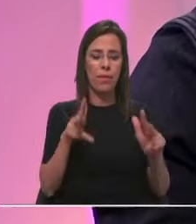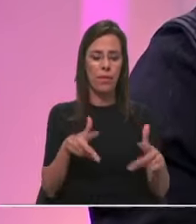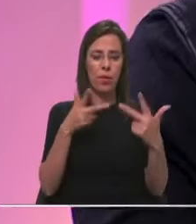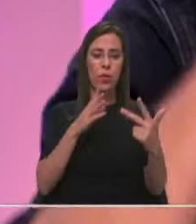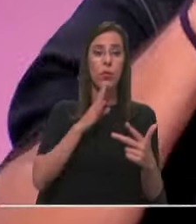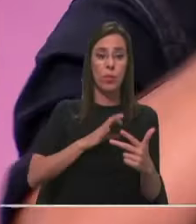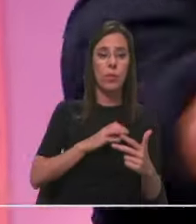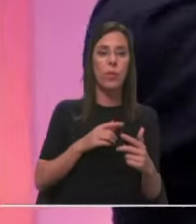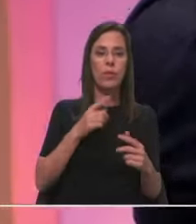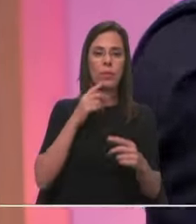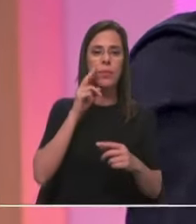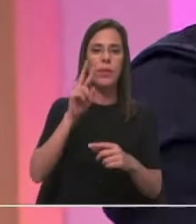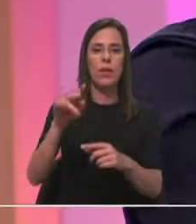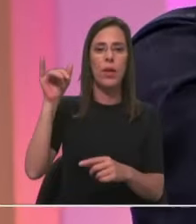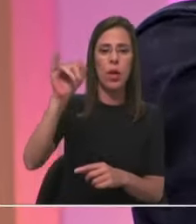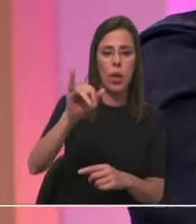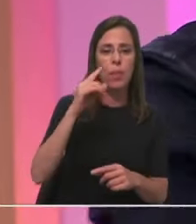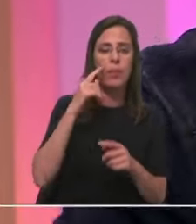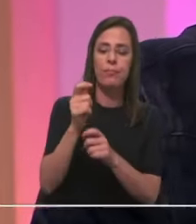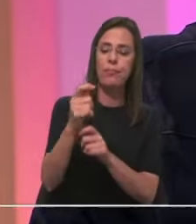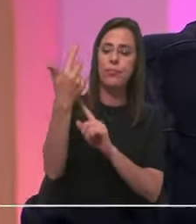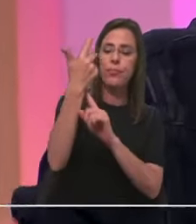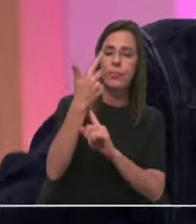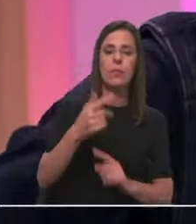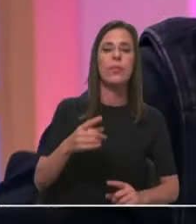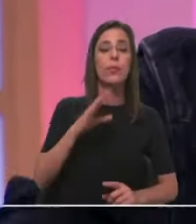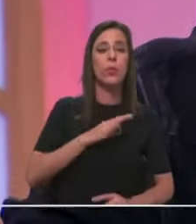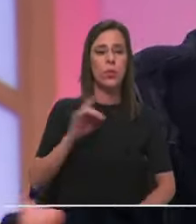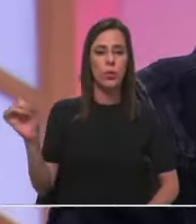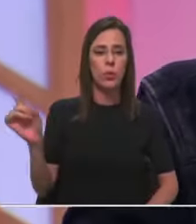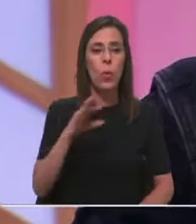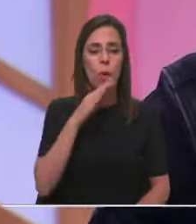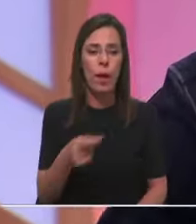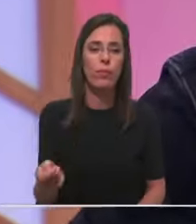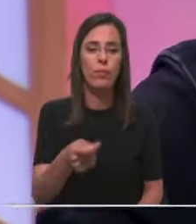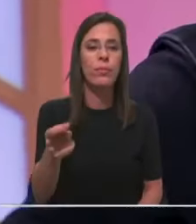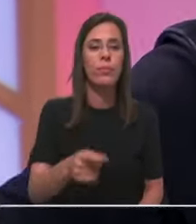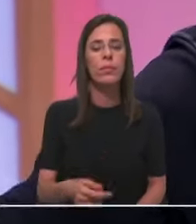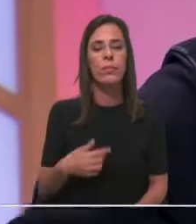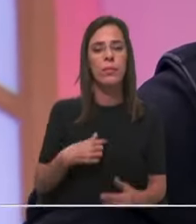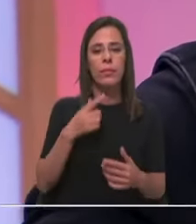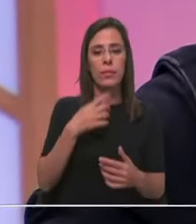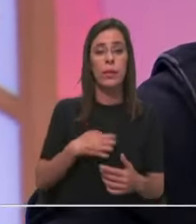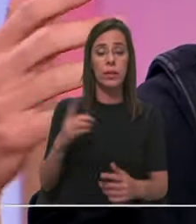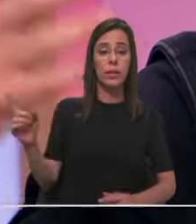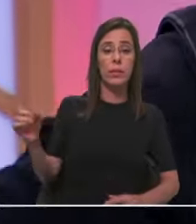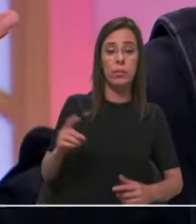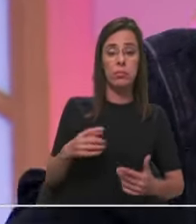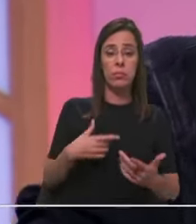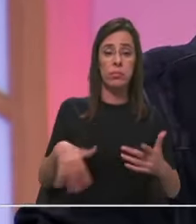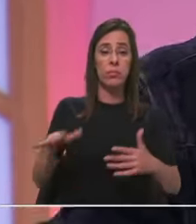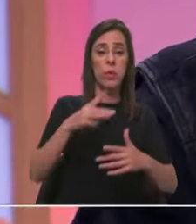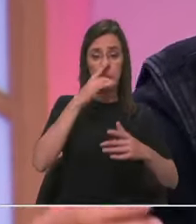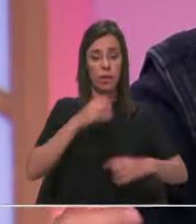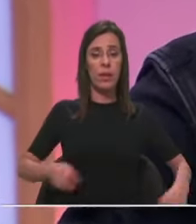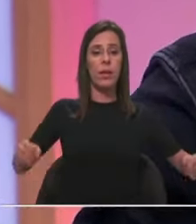os meus Miúdos estavam num sítio a ver o aeroporto lá em baixo e estava a fazer uma vídeochamada e vinha um senhor a passear um cão e eu comecei a sentir o senhor acimar nós estamos num sítio onde